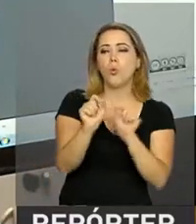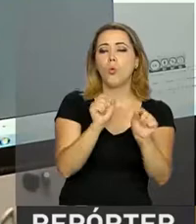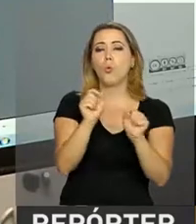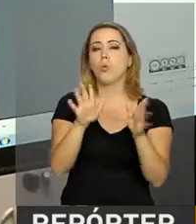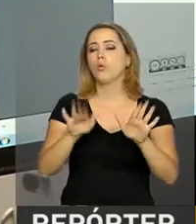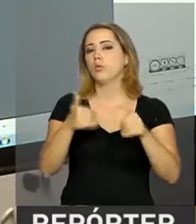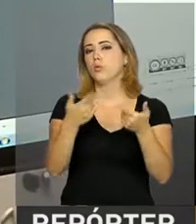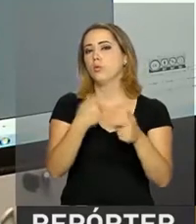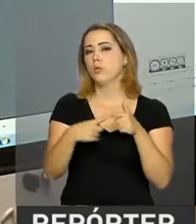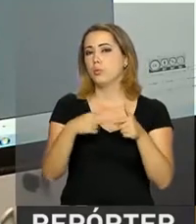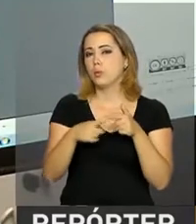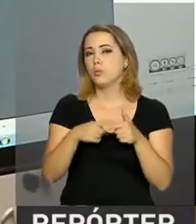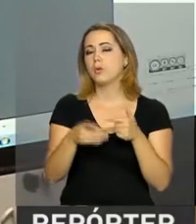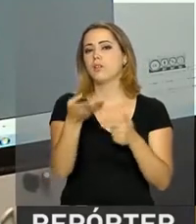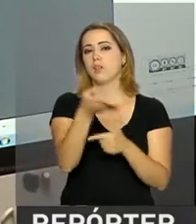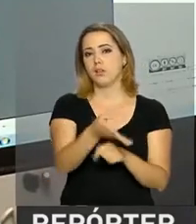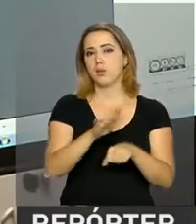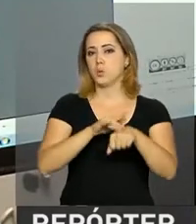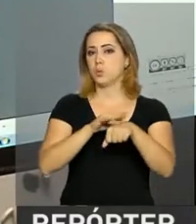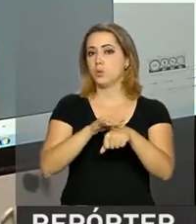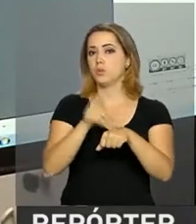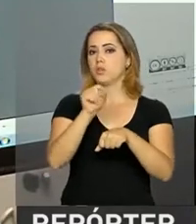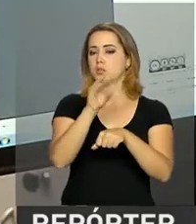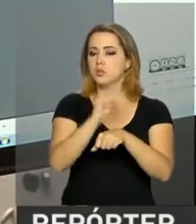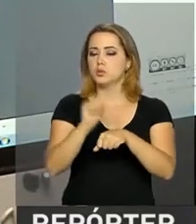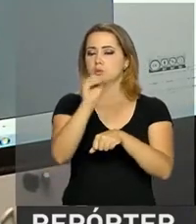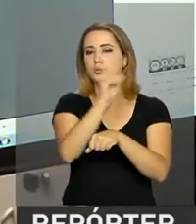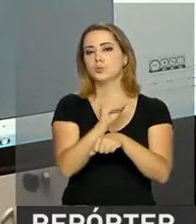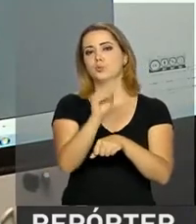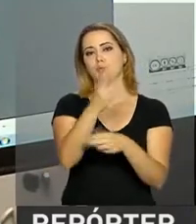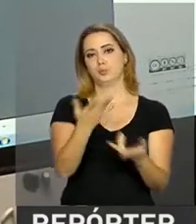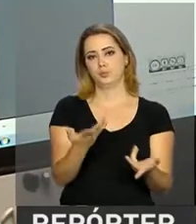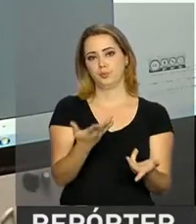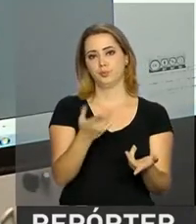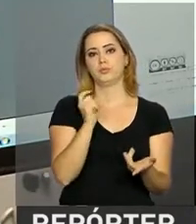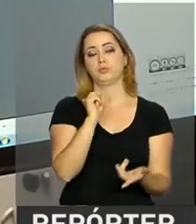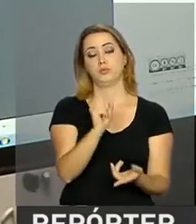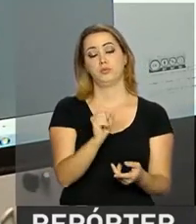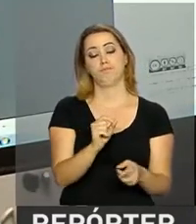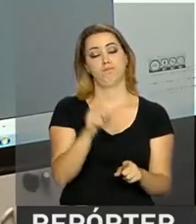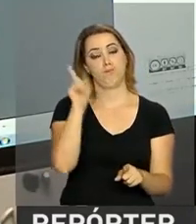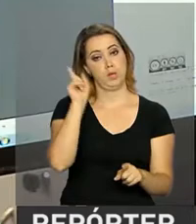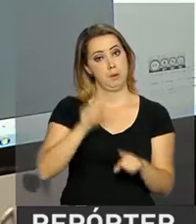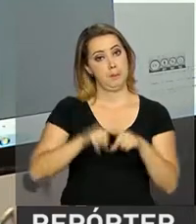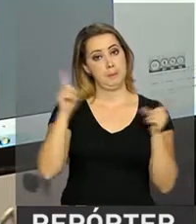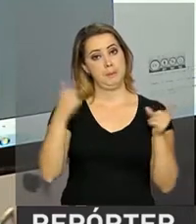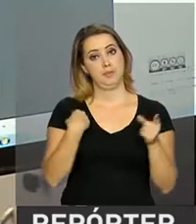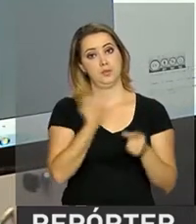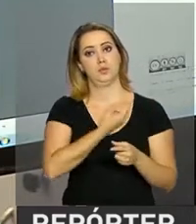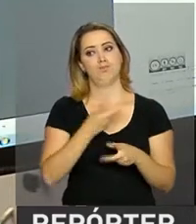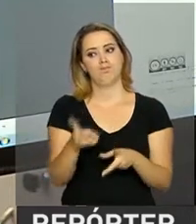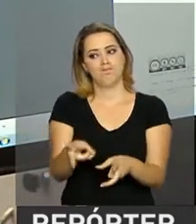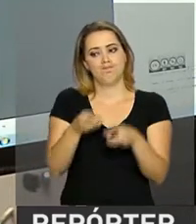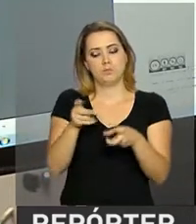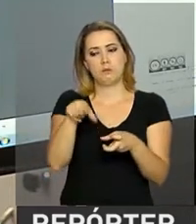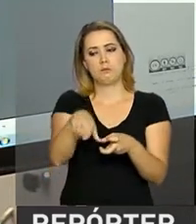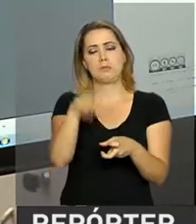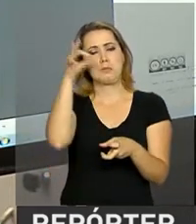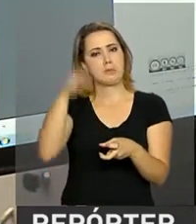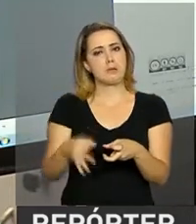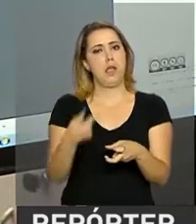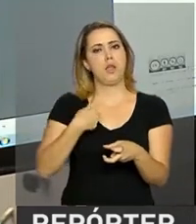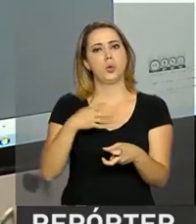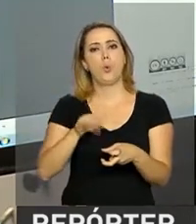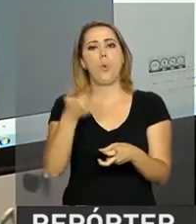né, porque isso vai contribuir no tratamento dado ao paciente, né. Claro que, assim, se a gente puder fazer o diagnóstico específico, isso